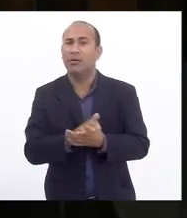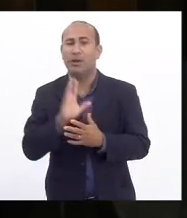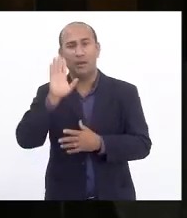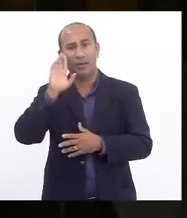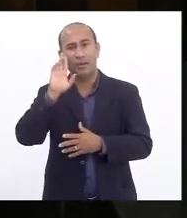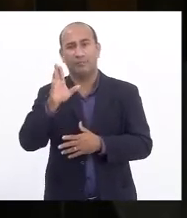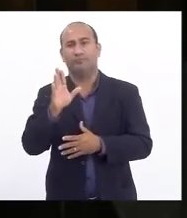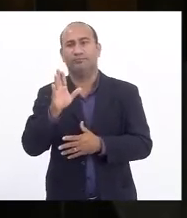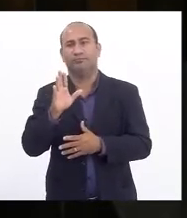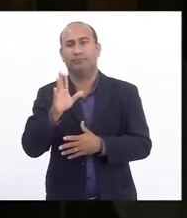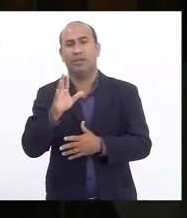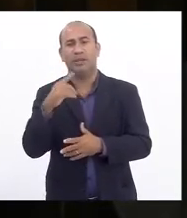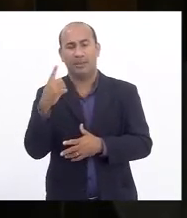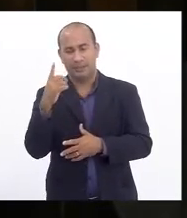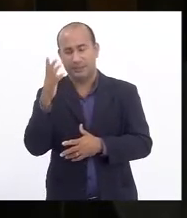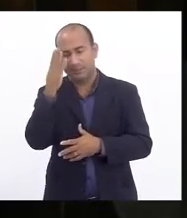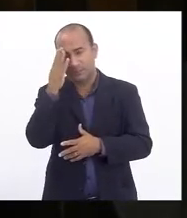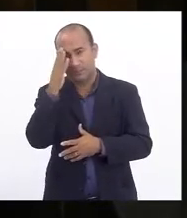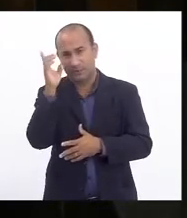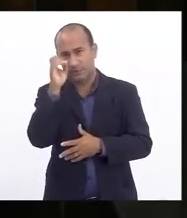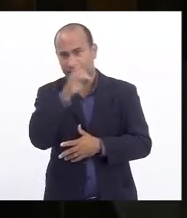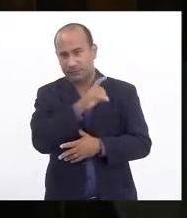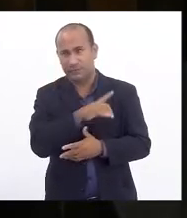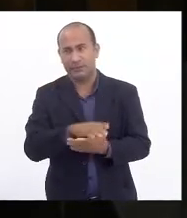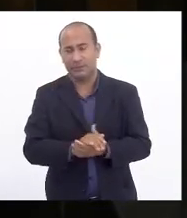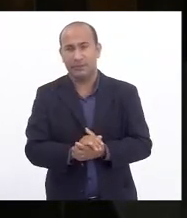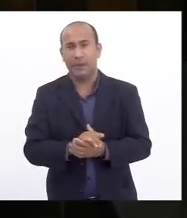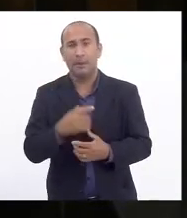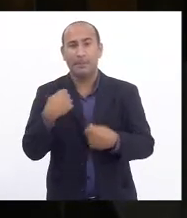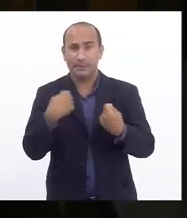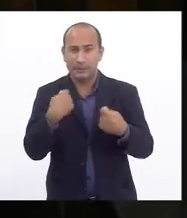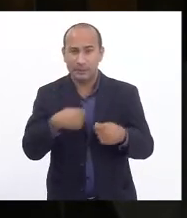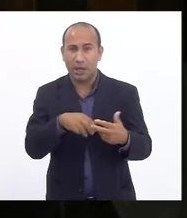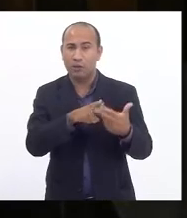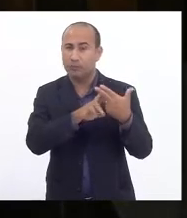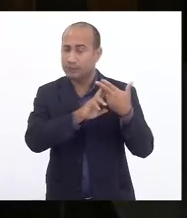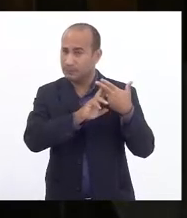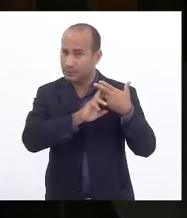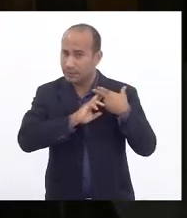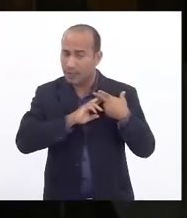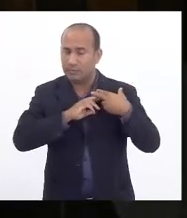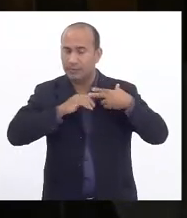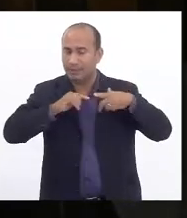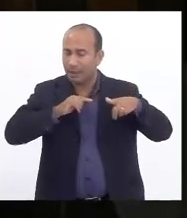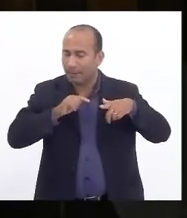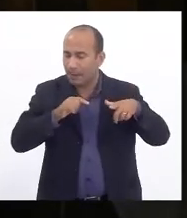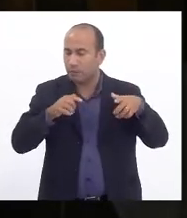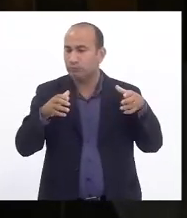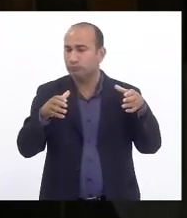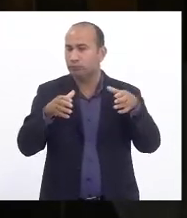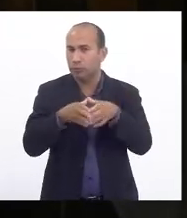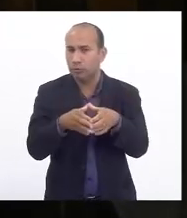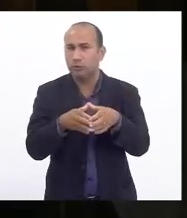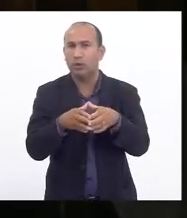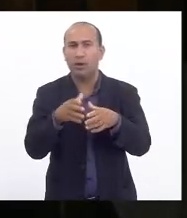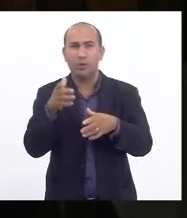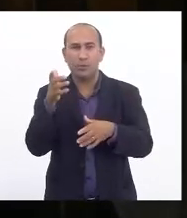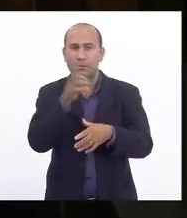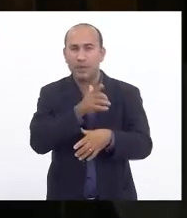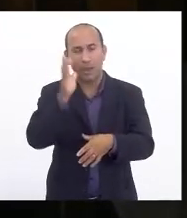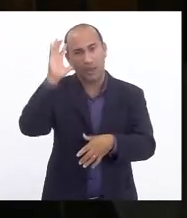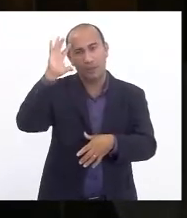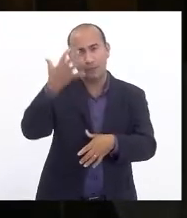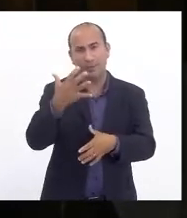resolvidas e serão muito difíceis a gente precisa de muito a responsabilidade de muito trabalho coletivo para conseguir resolver isso